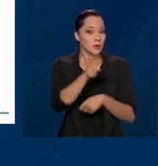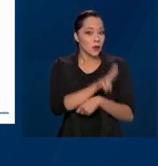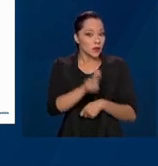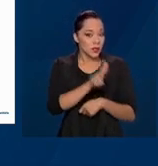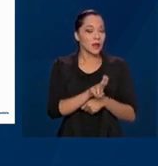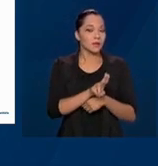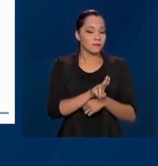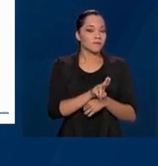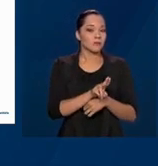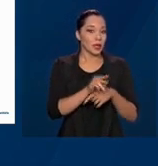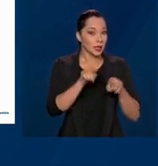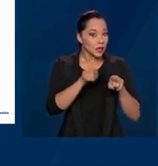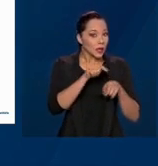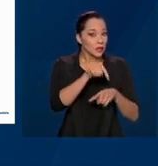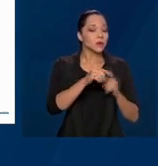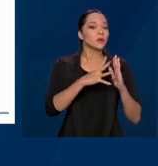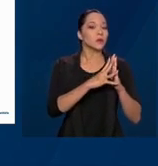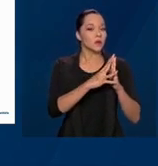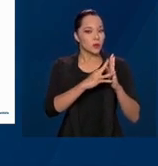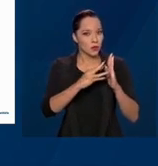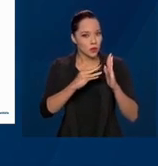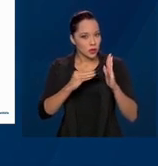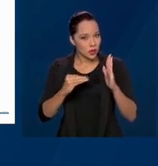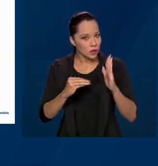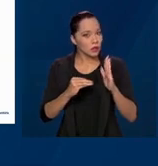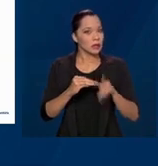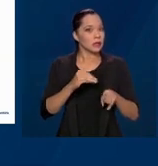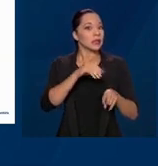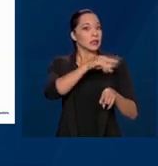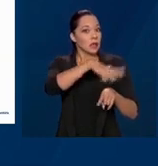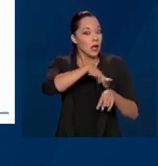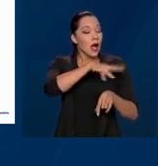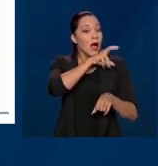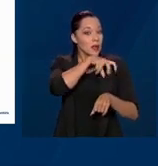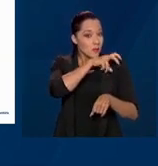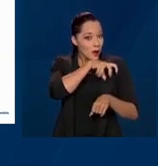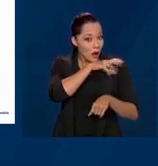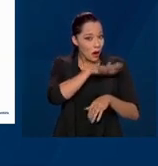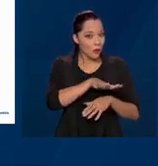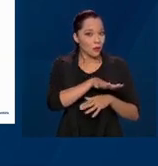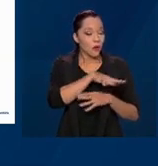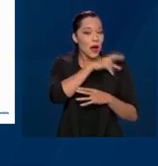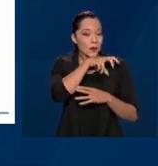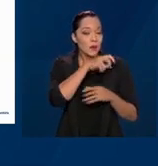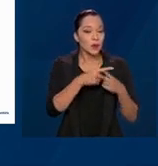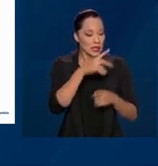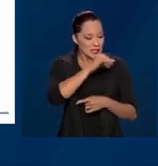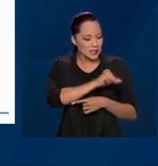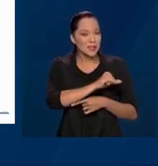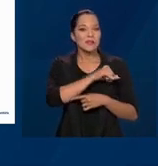utilizada. Isso nos modelos nos modelos animais. Por quê? Porque se já no modelo